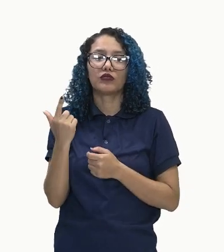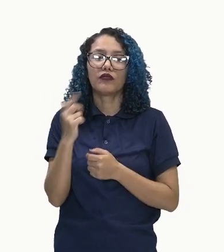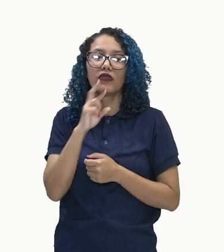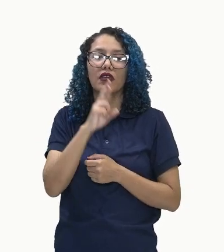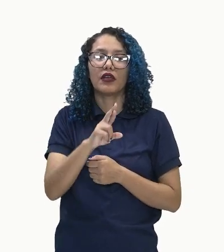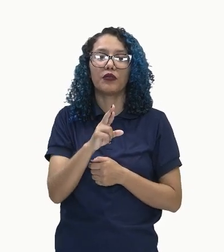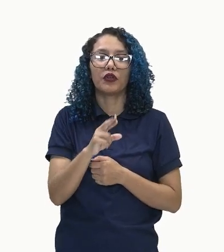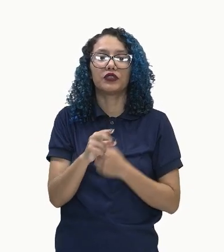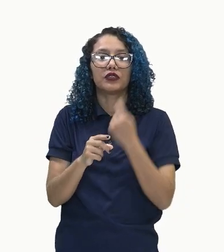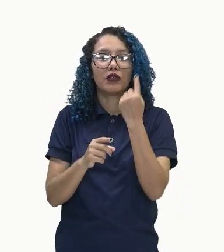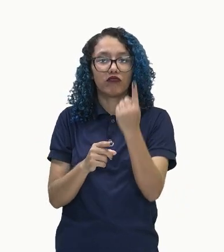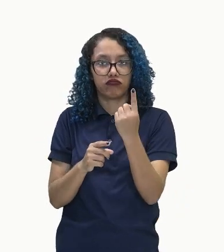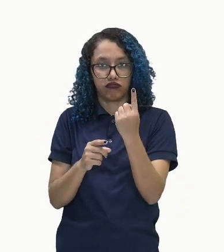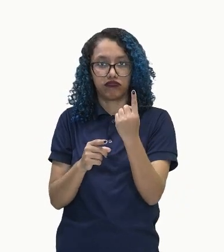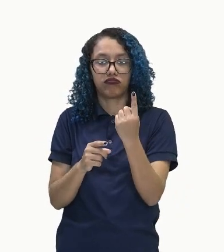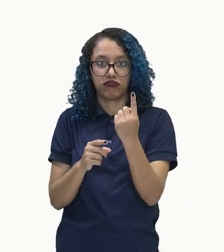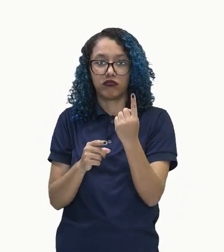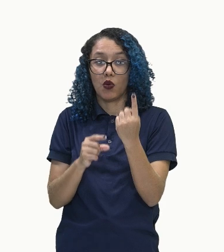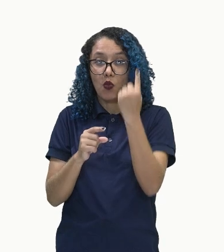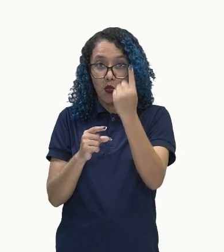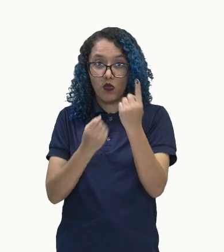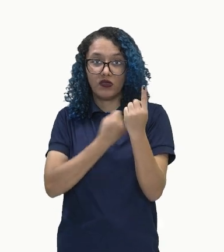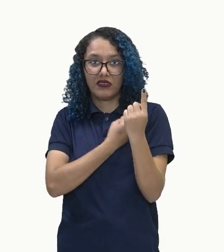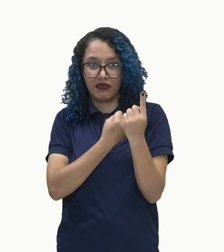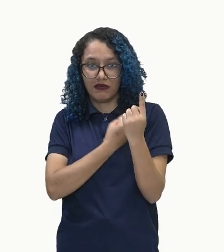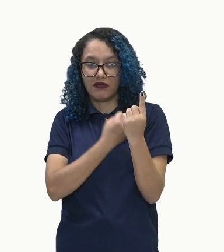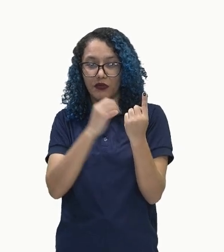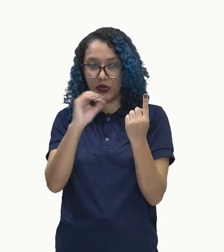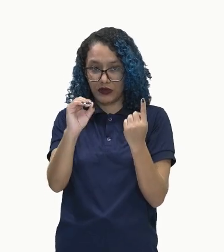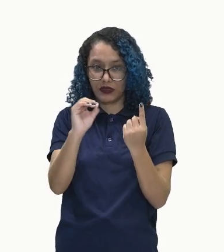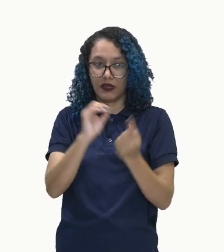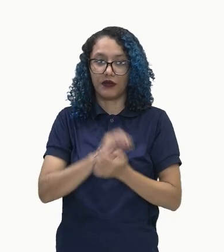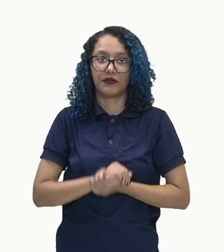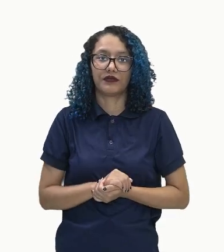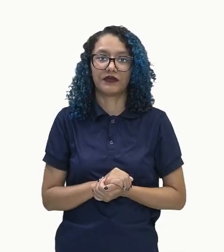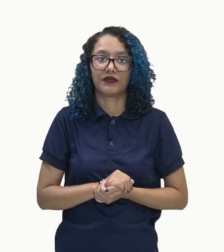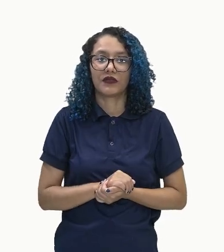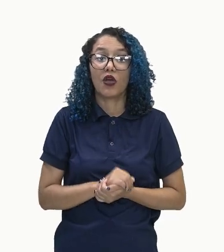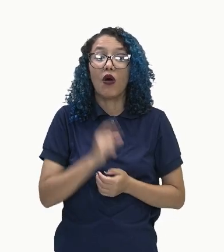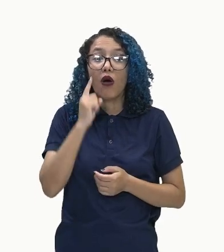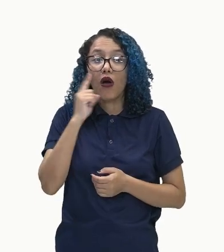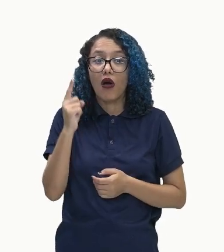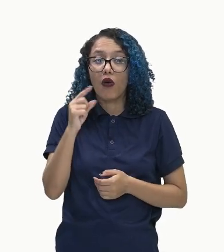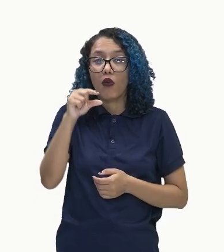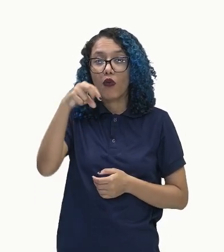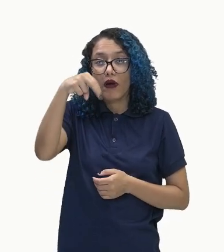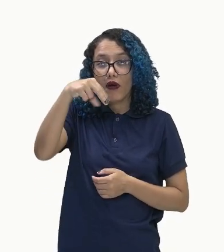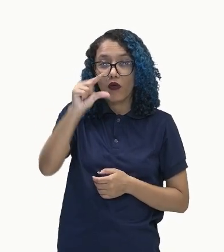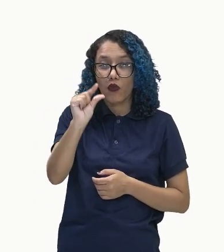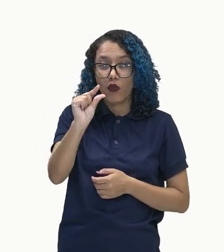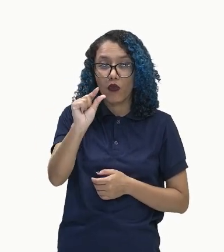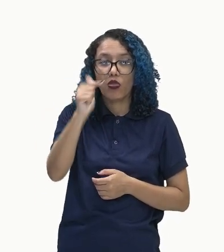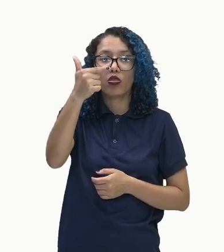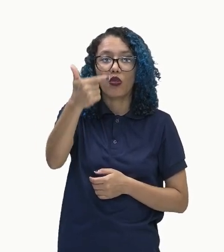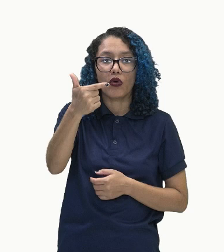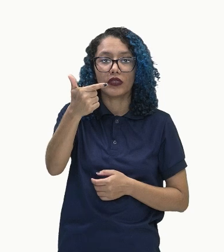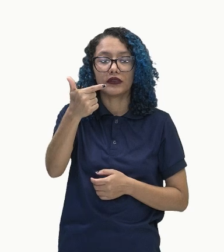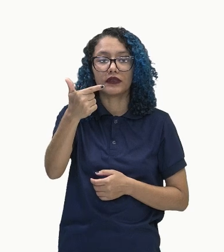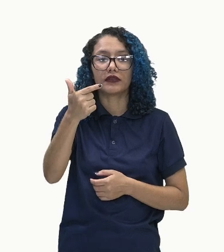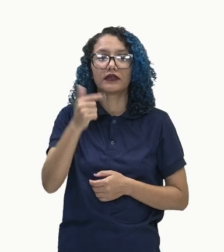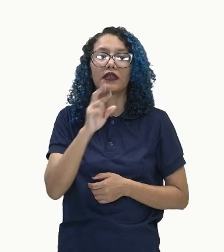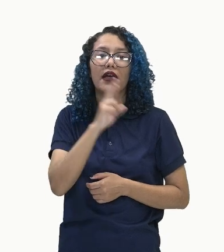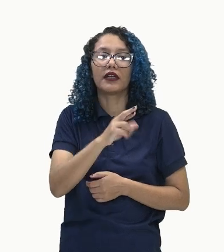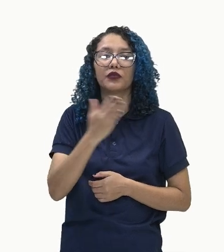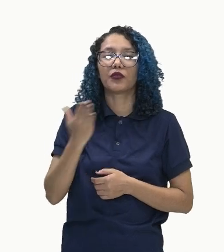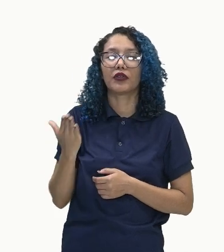zero depois do número 1. Tudo bem? E quando o expoente for 2, ó, nós temos o 1, o algarismo